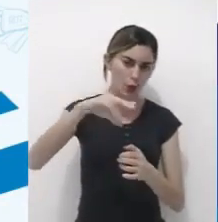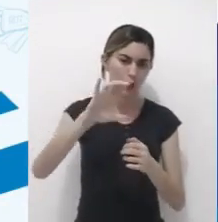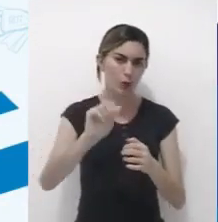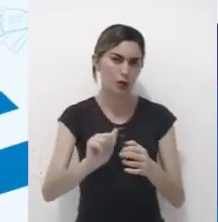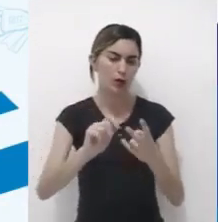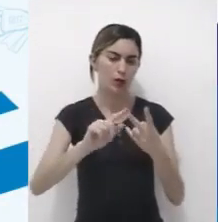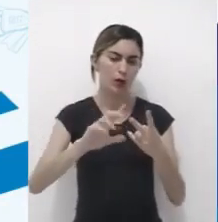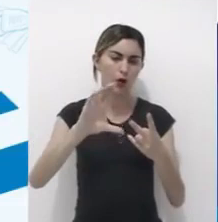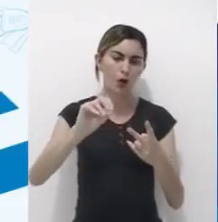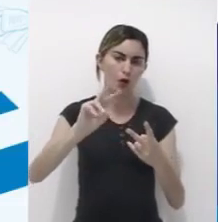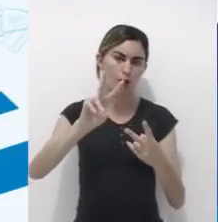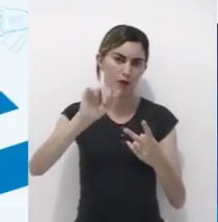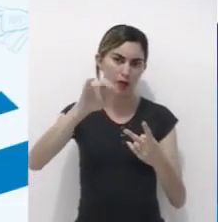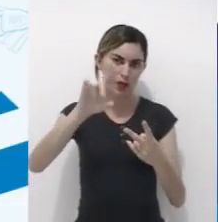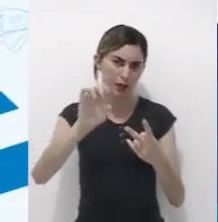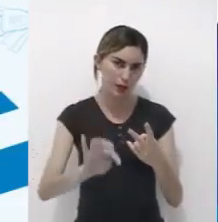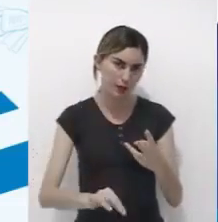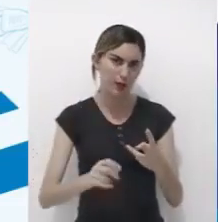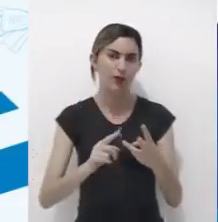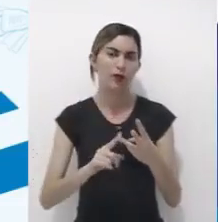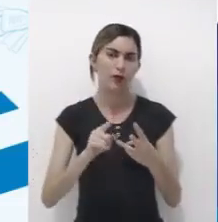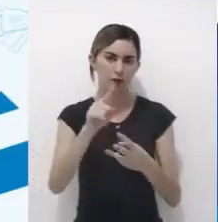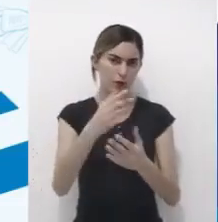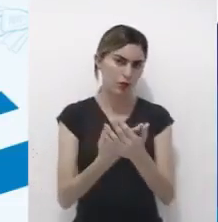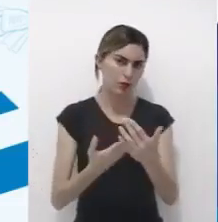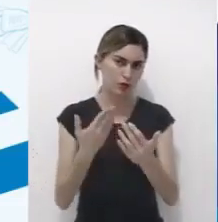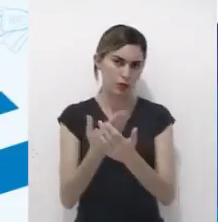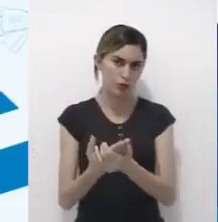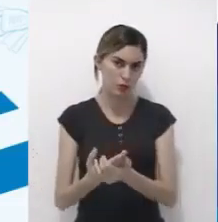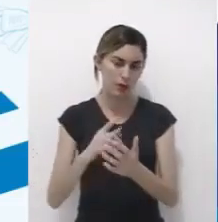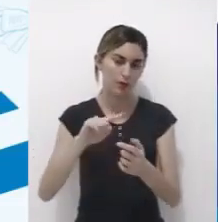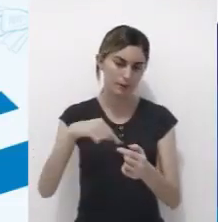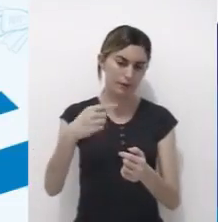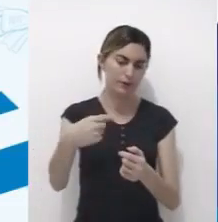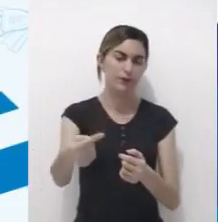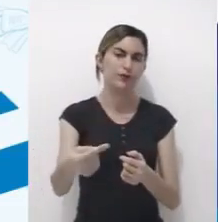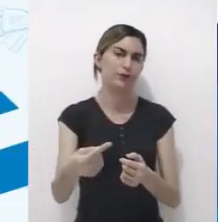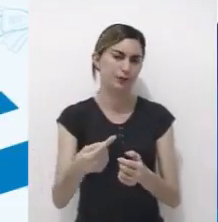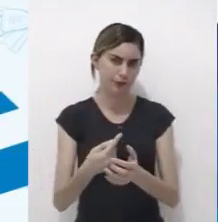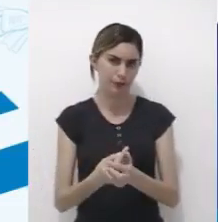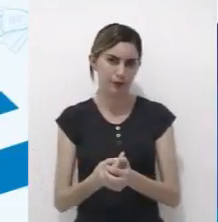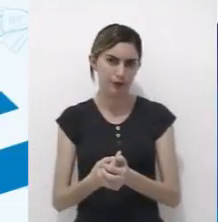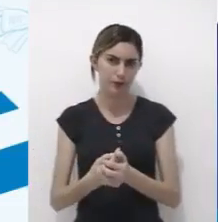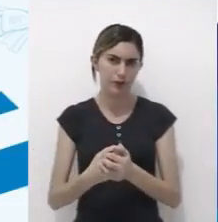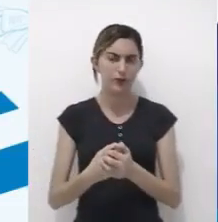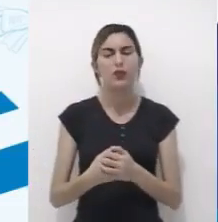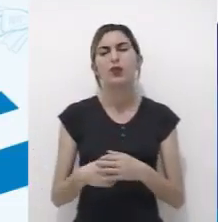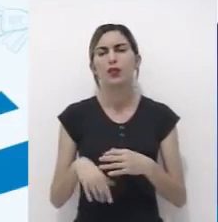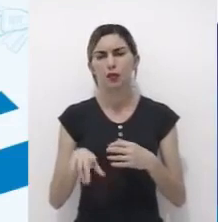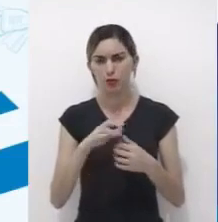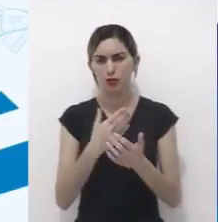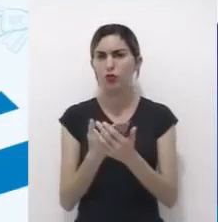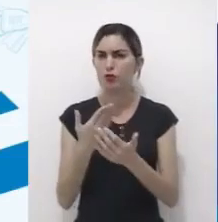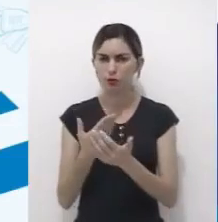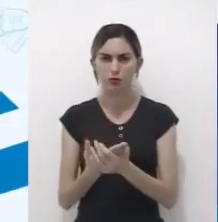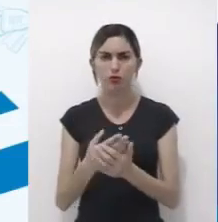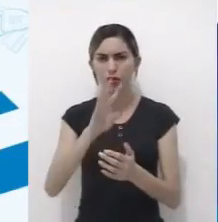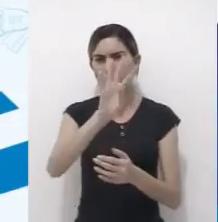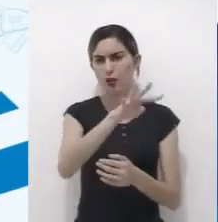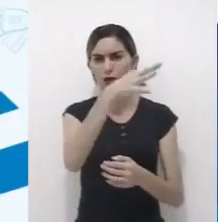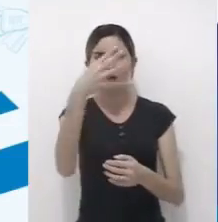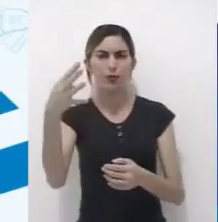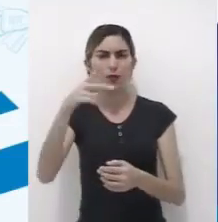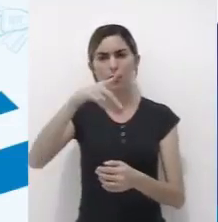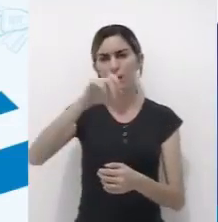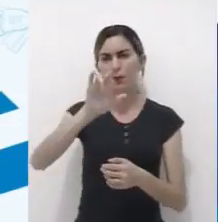iônica, ligação covalente, que vocês irão estudar posteriormente quando estivermos estudando ali a